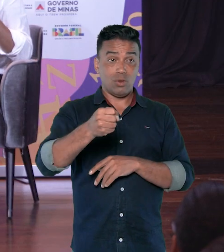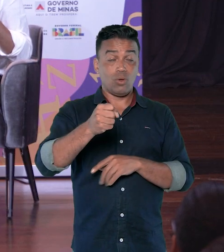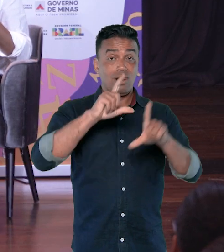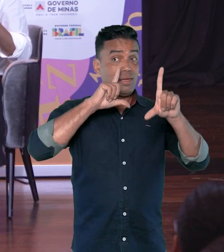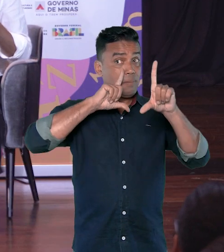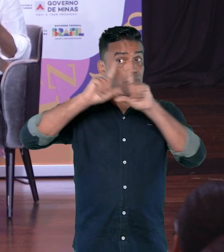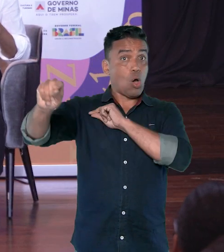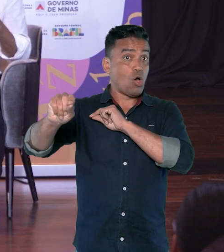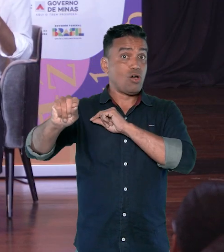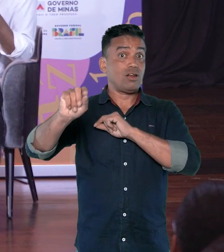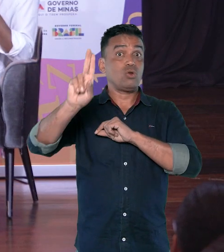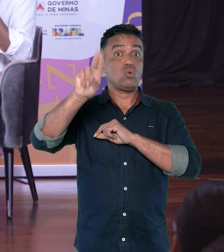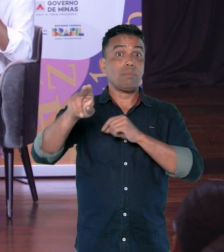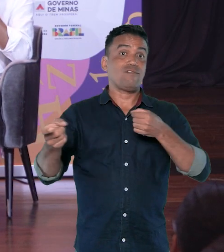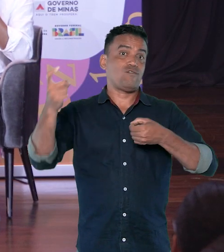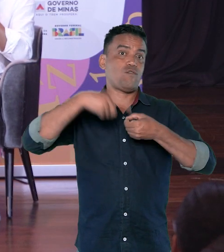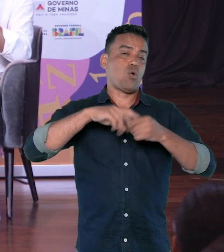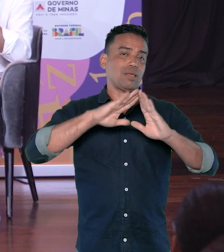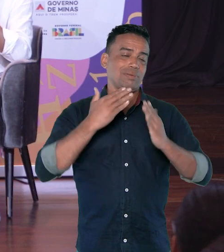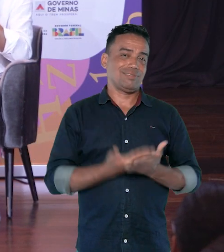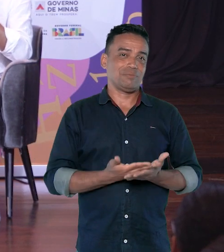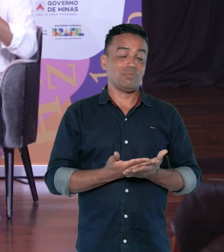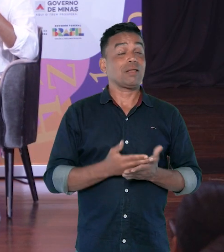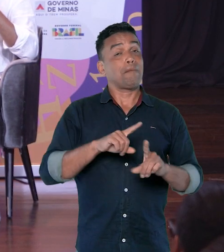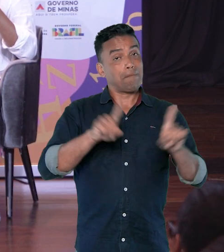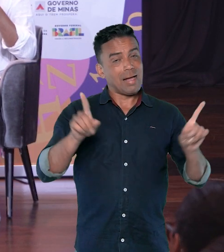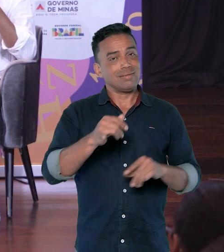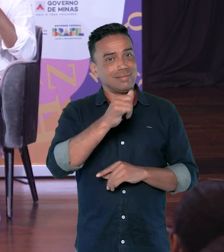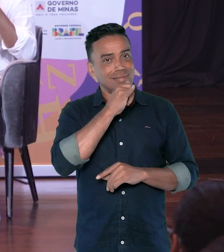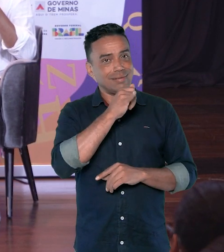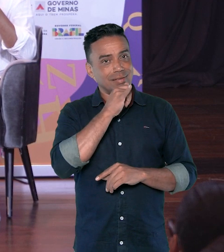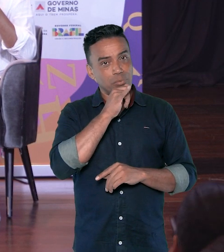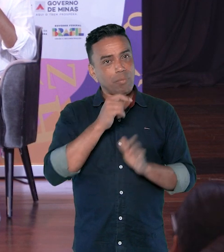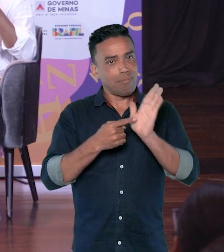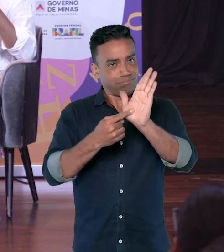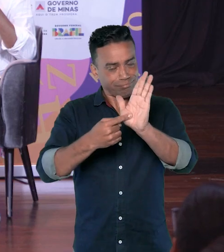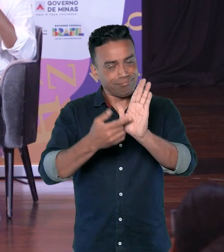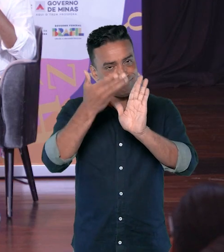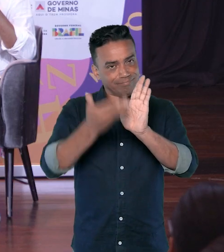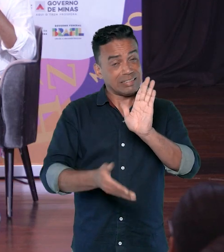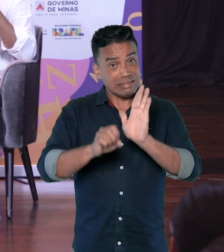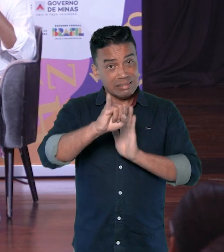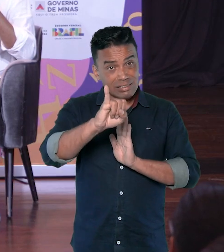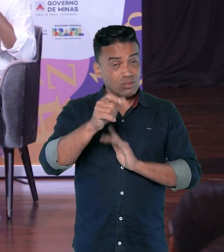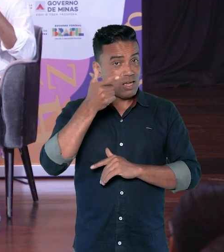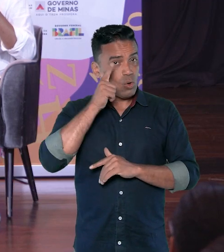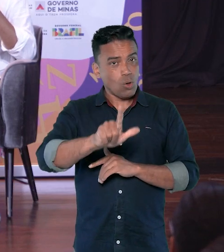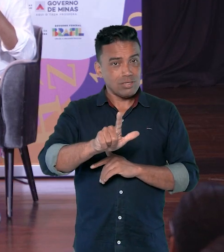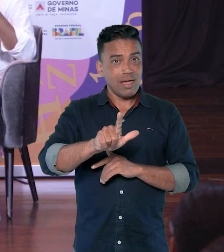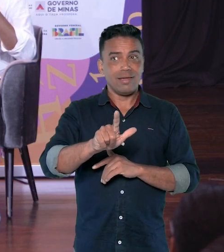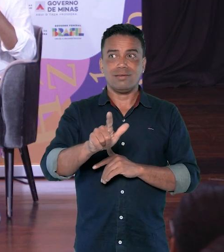mais voltado. Né, Mas isso é um exemplo para dizer que se você consegue